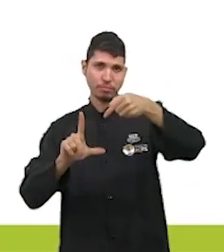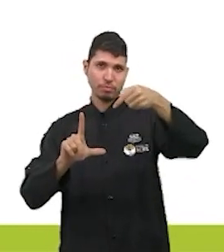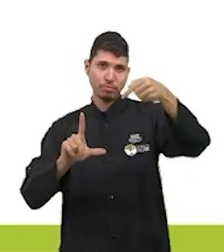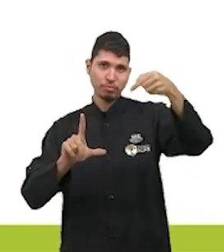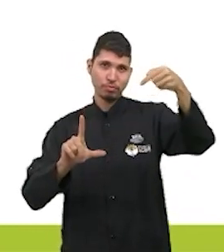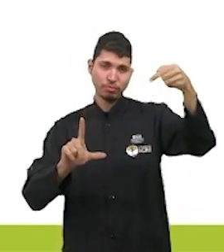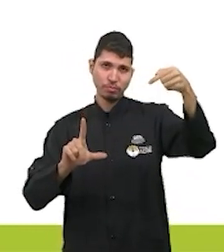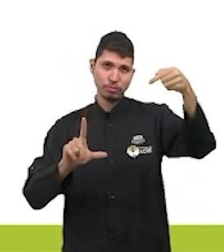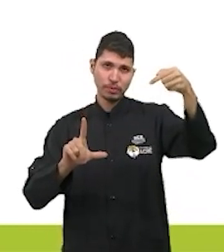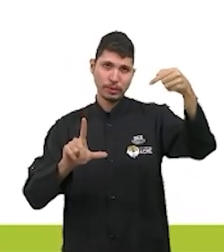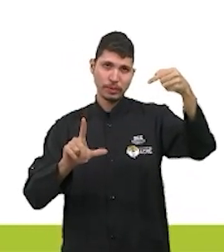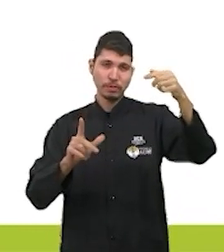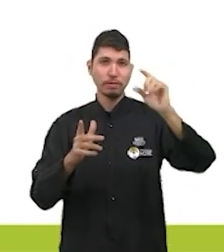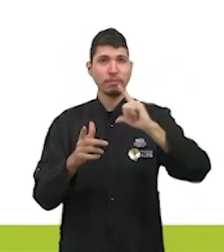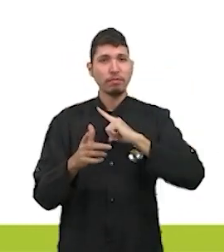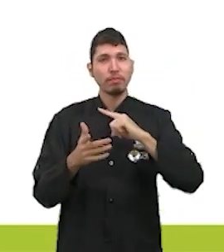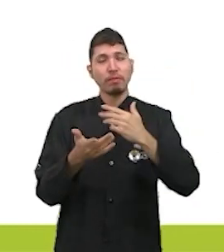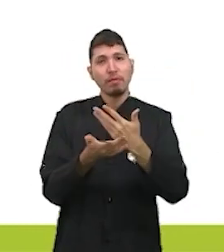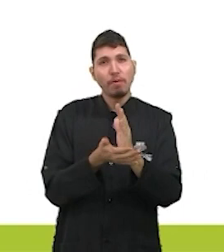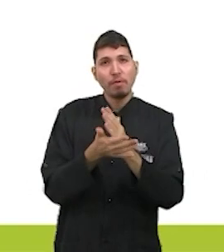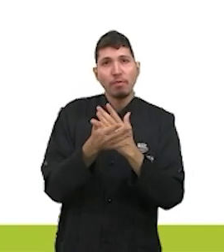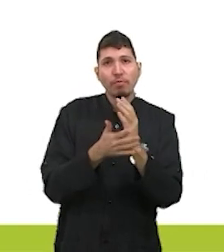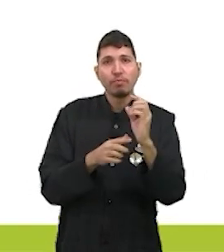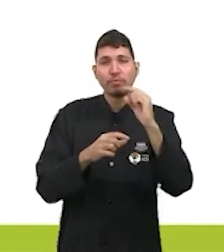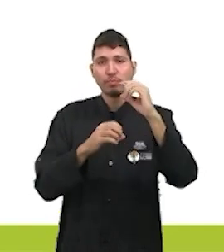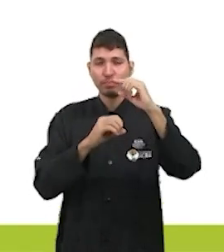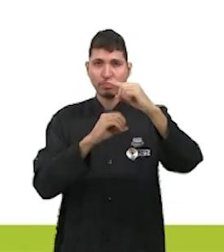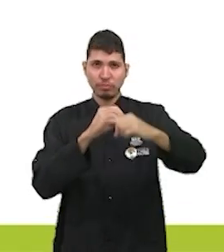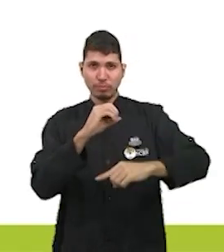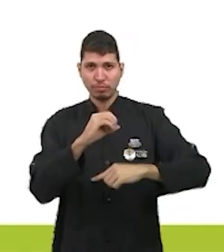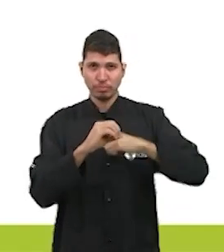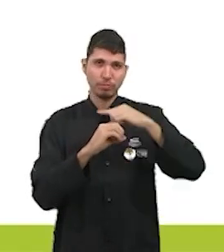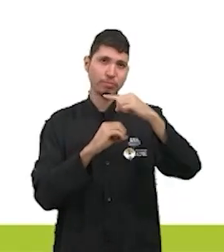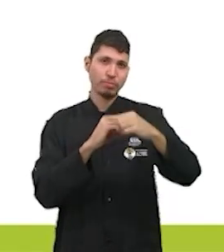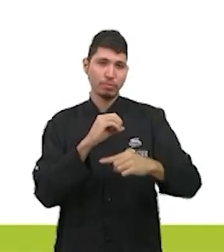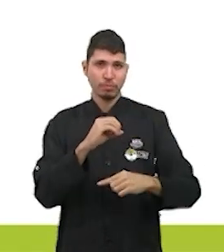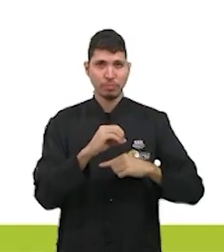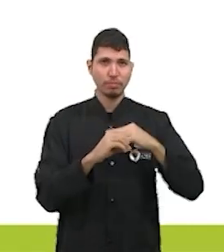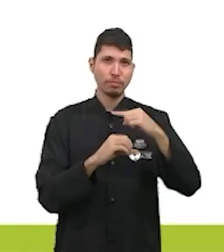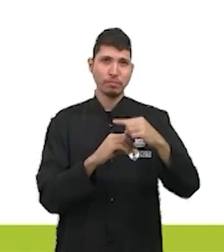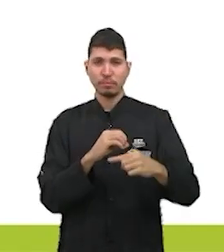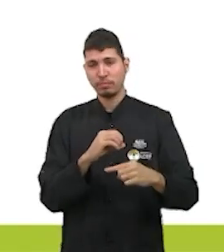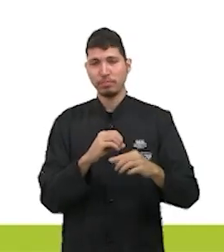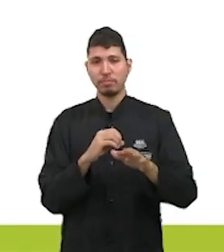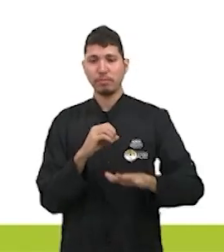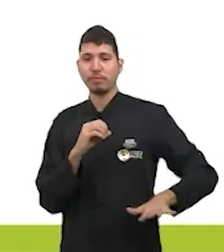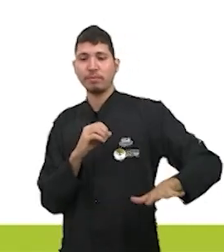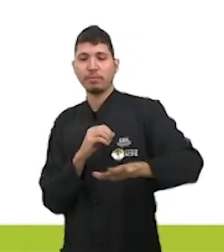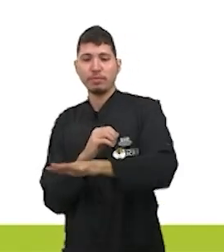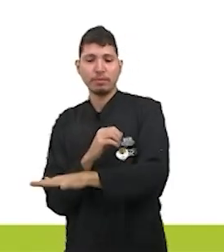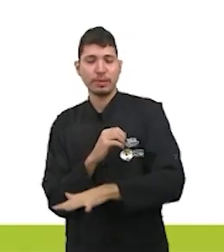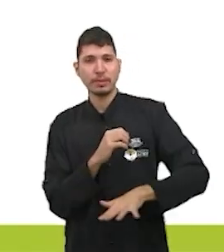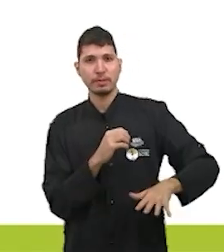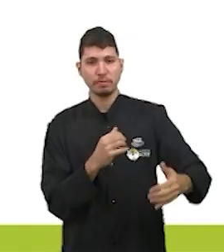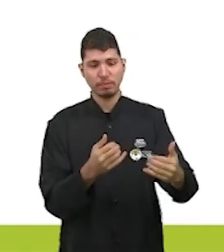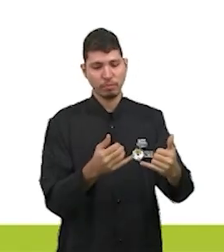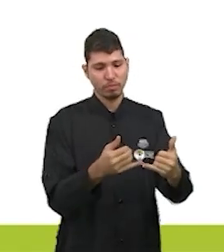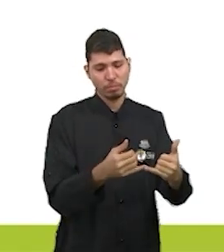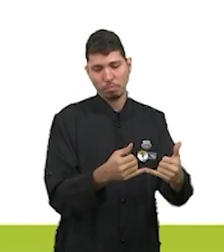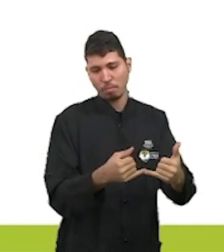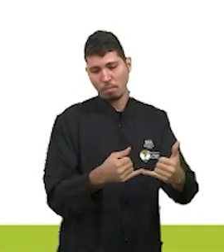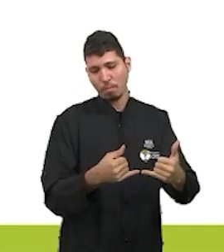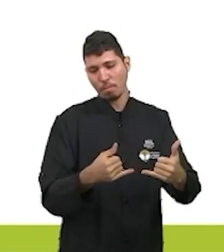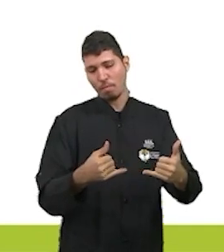poucos átomos, desculpa. A tabela apresenta as áreas e comprimentos de alguns fios